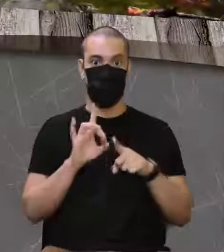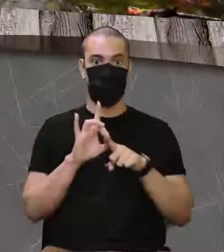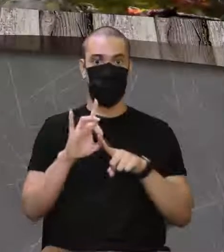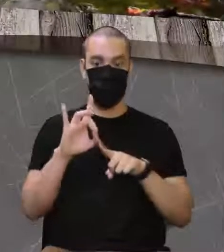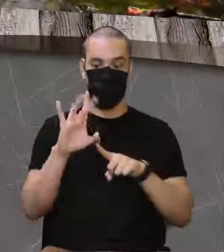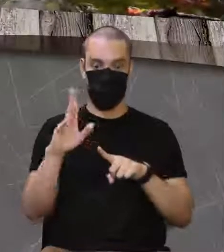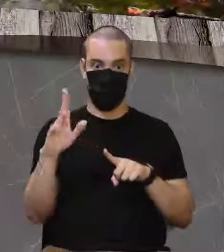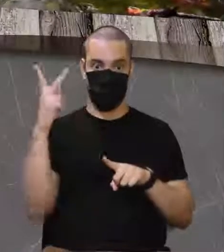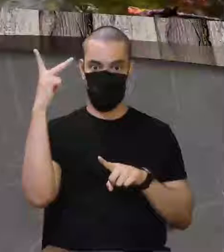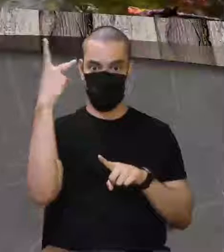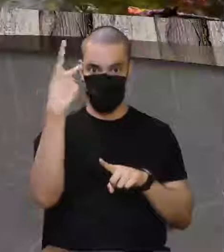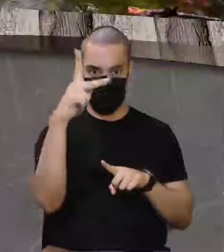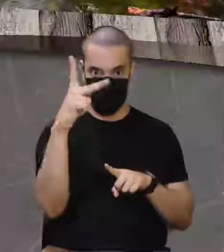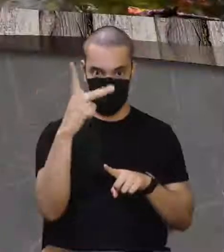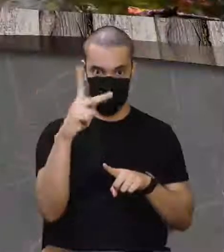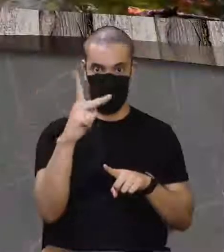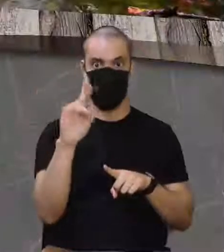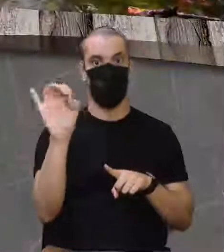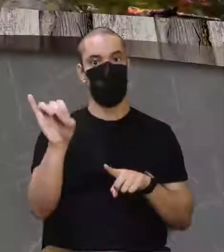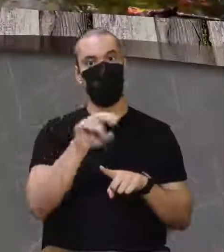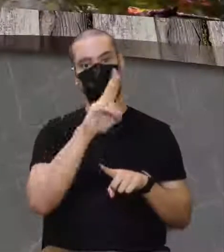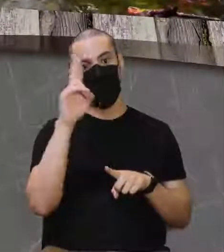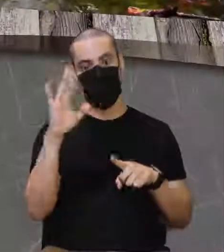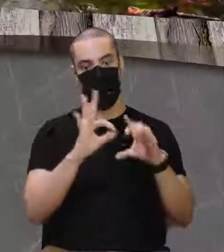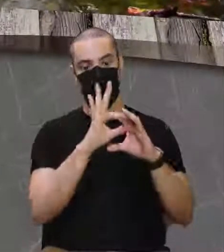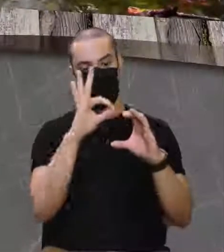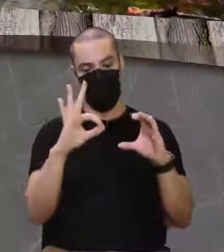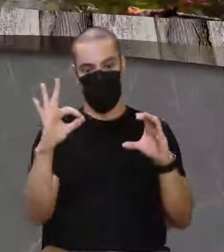ou os seus óvulos, seja homem ou mulher,